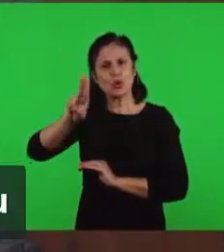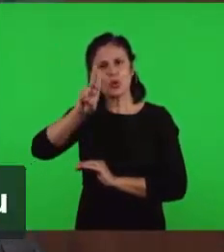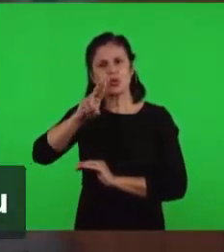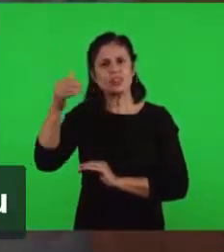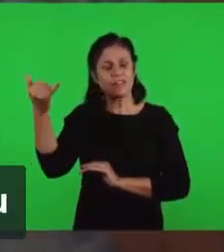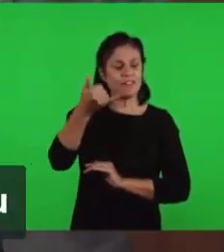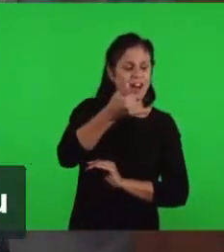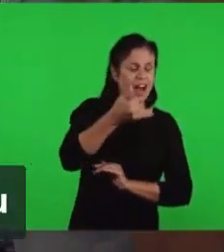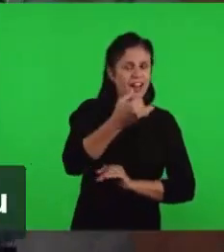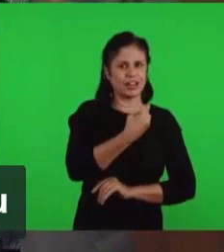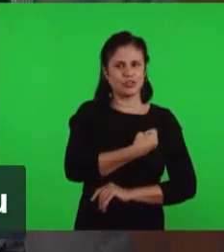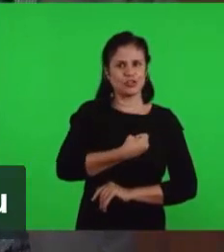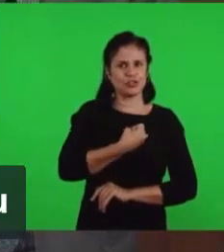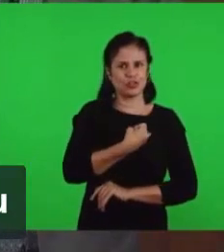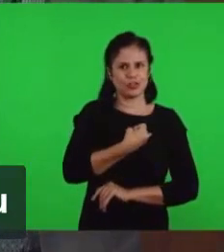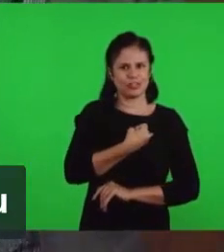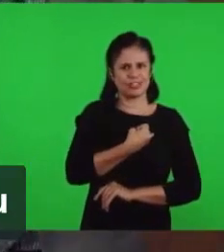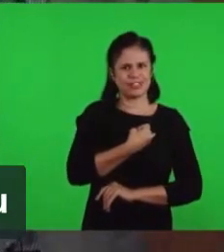com João agora